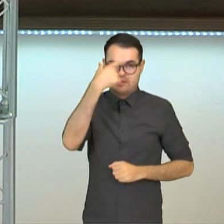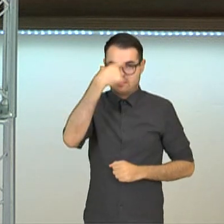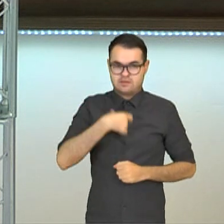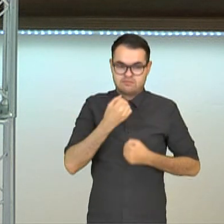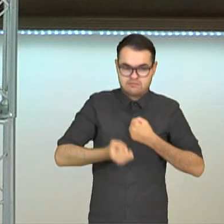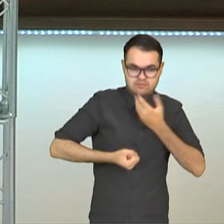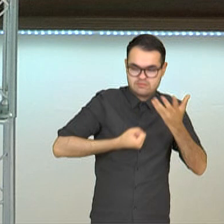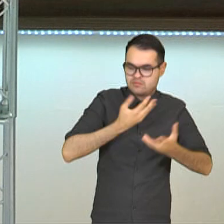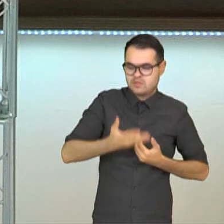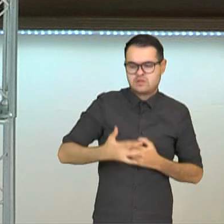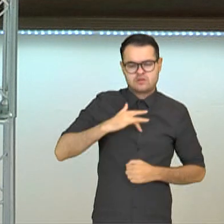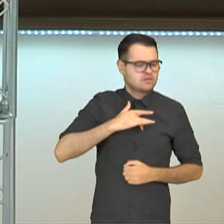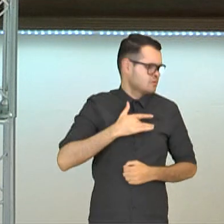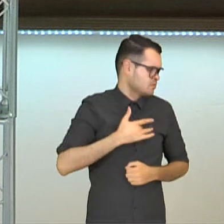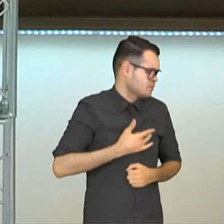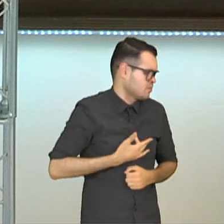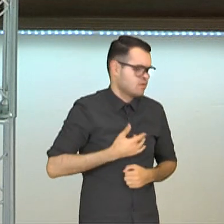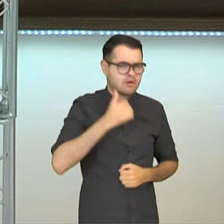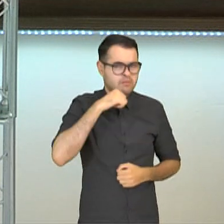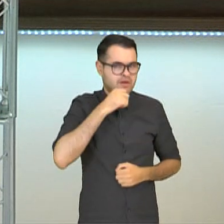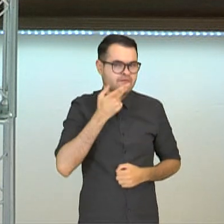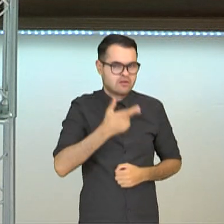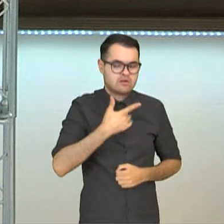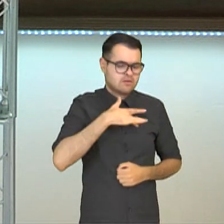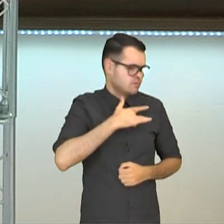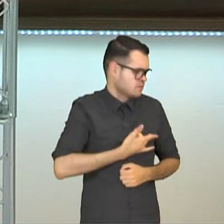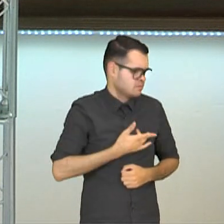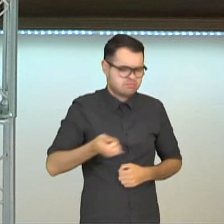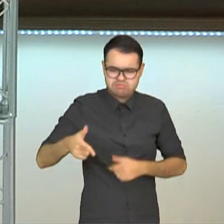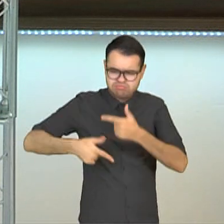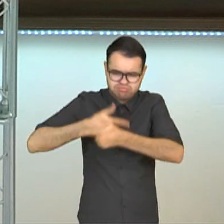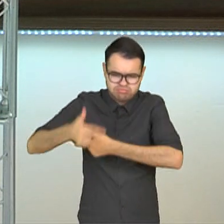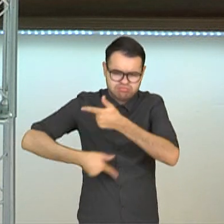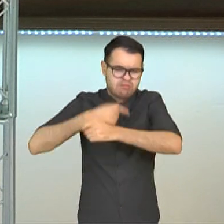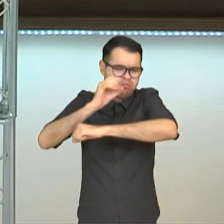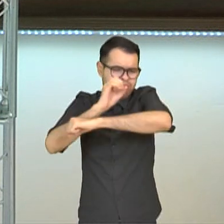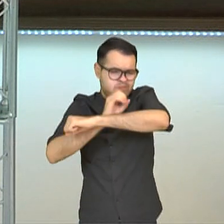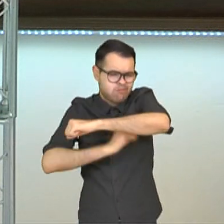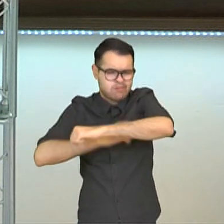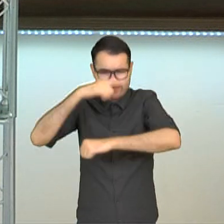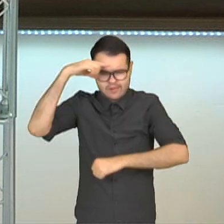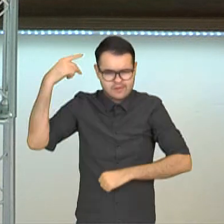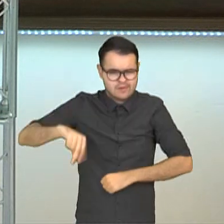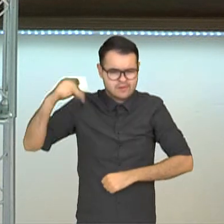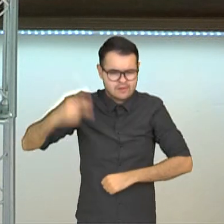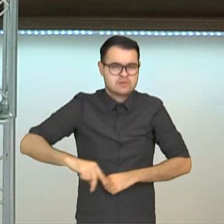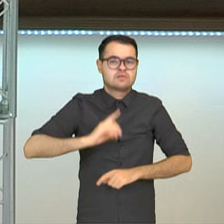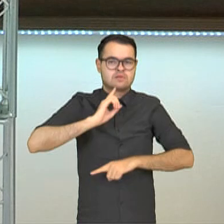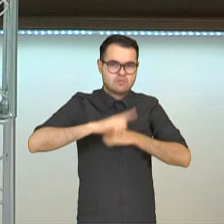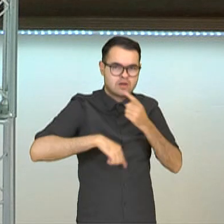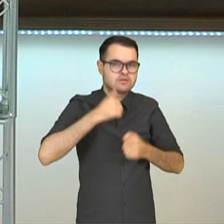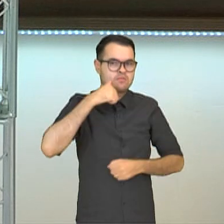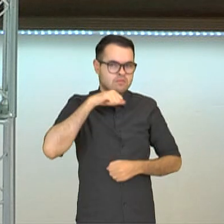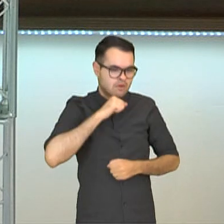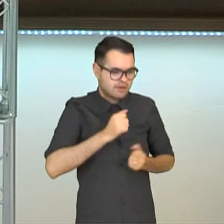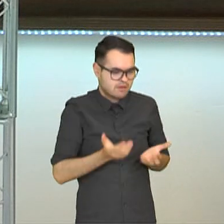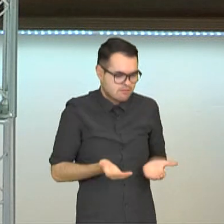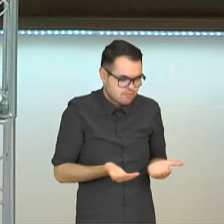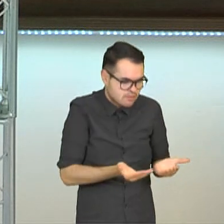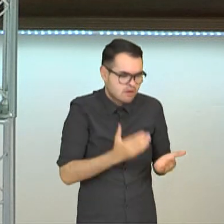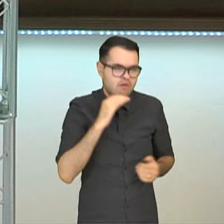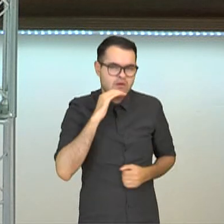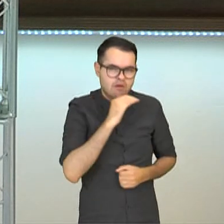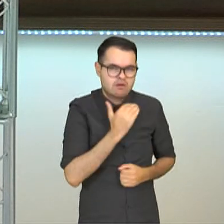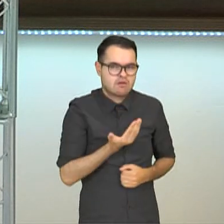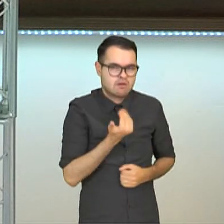trabalhando, coitado, fazendo serão até tarde. Depois disso, a mãe esquenta a comida e aí